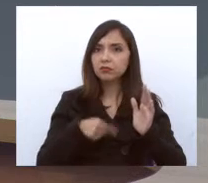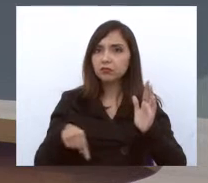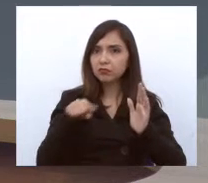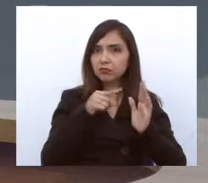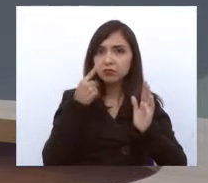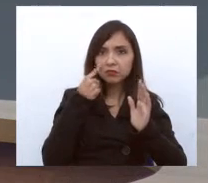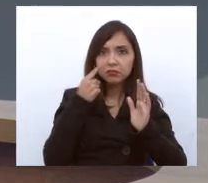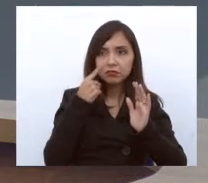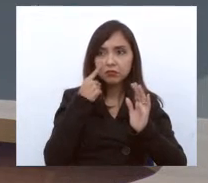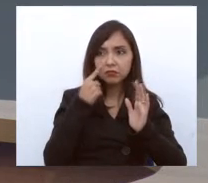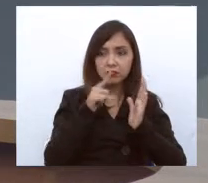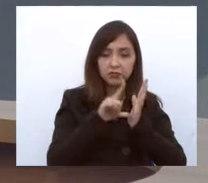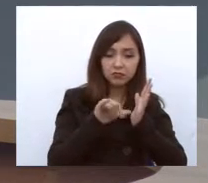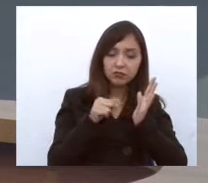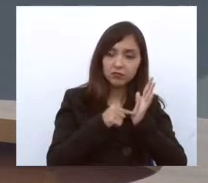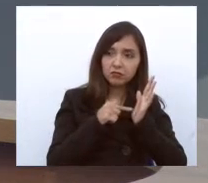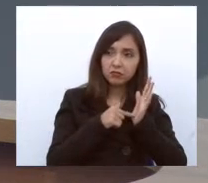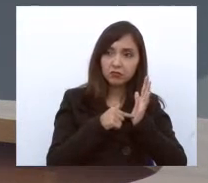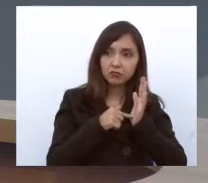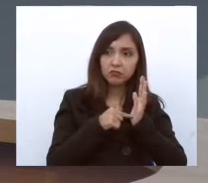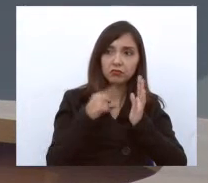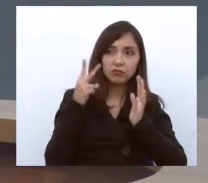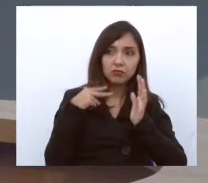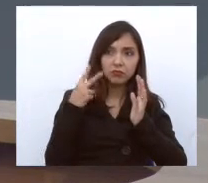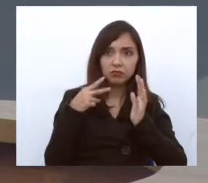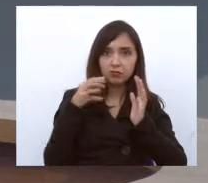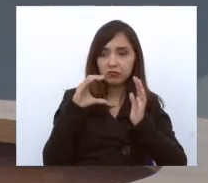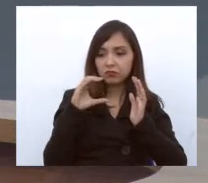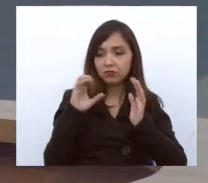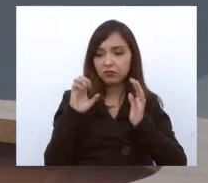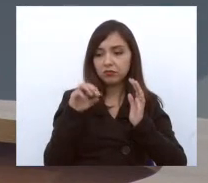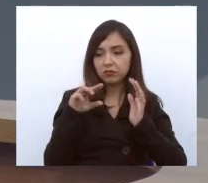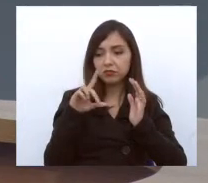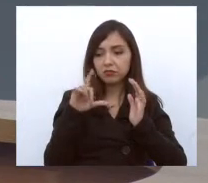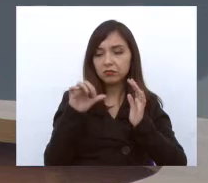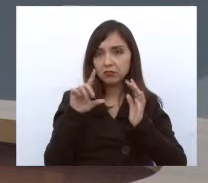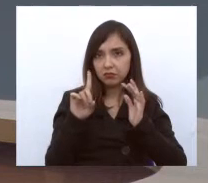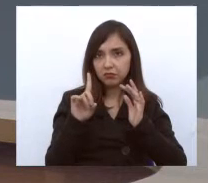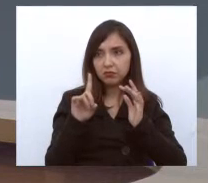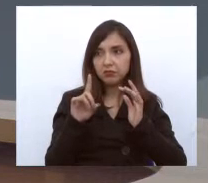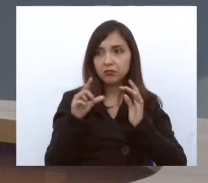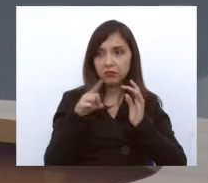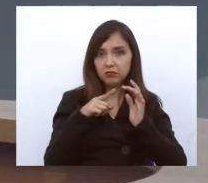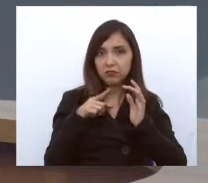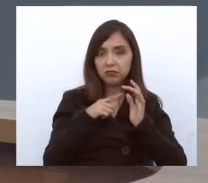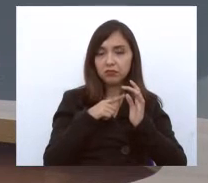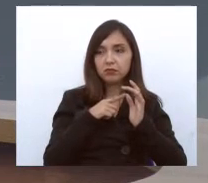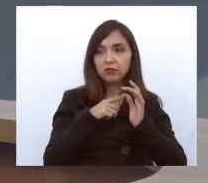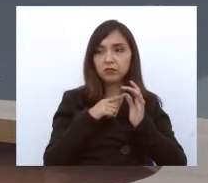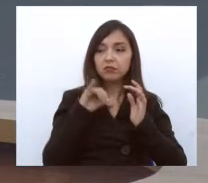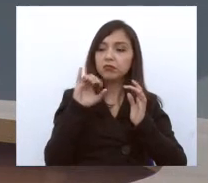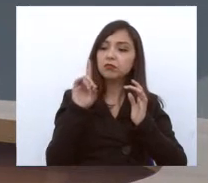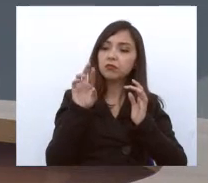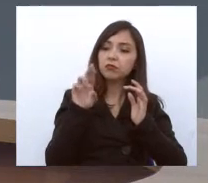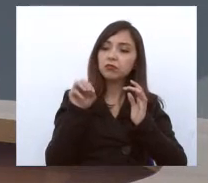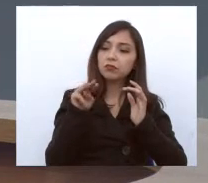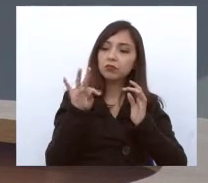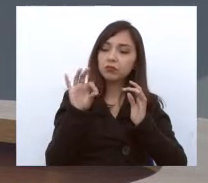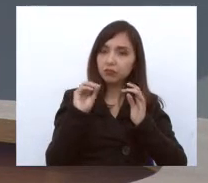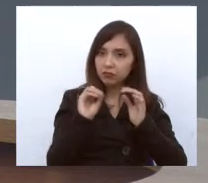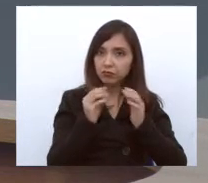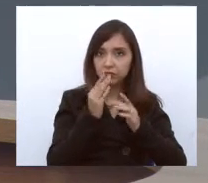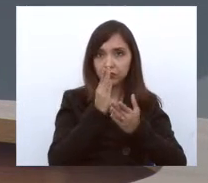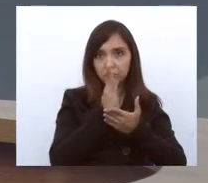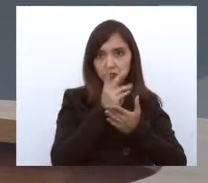estamos vendo aqui que a lei, como o vereador Seminaldo falou, já é existente, limitando os hidrômetros individuais